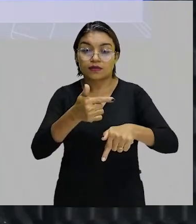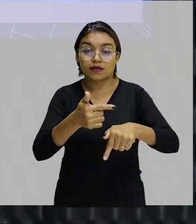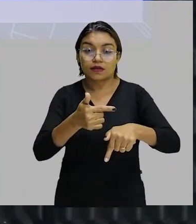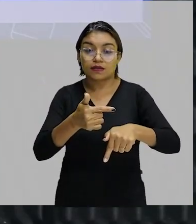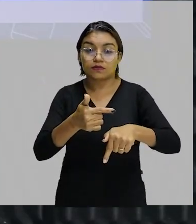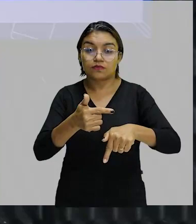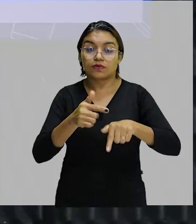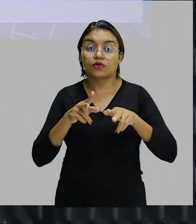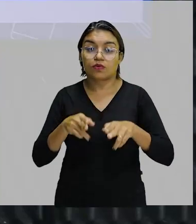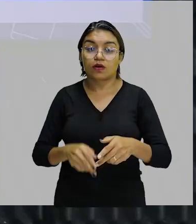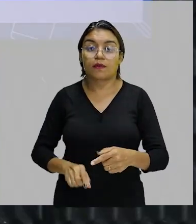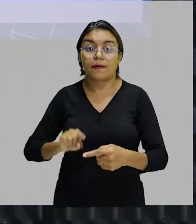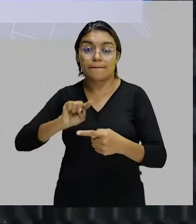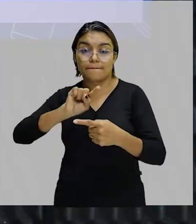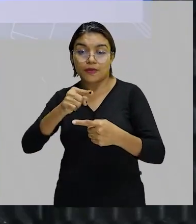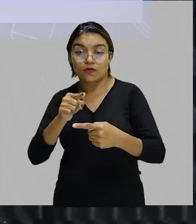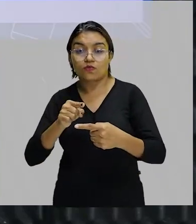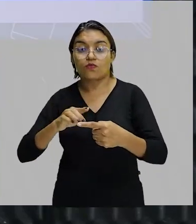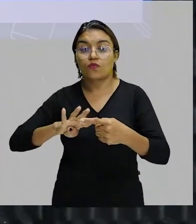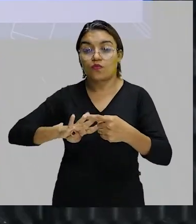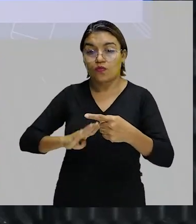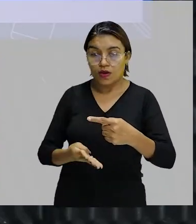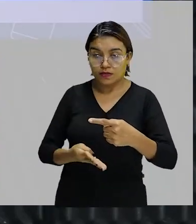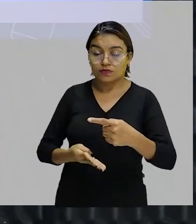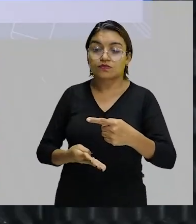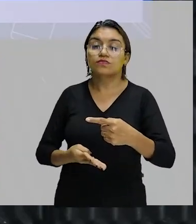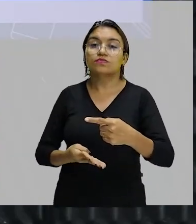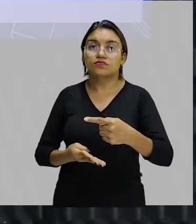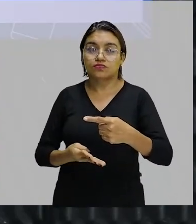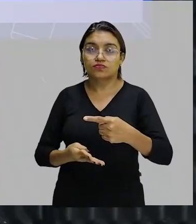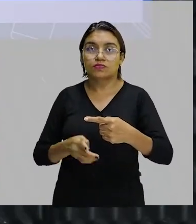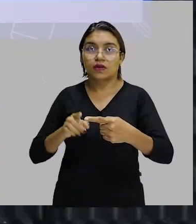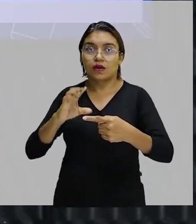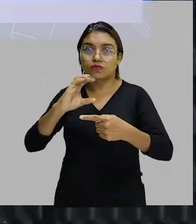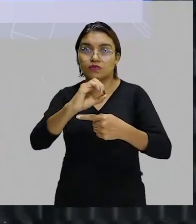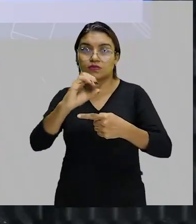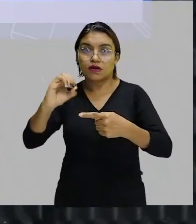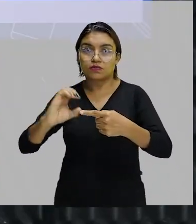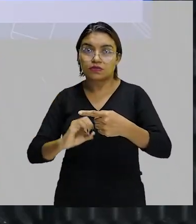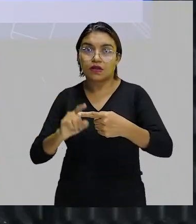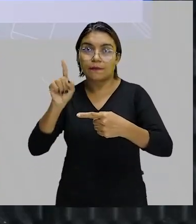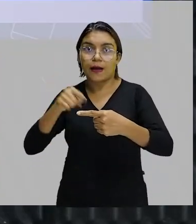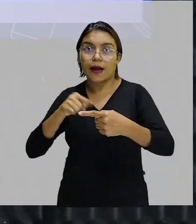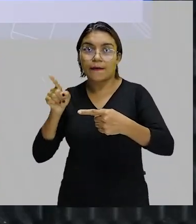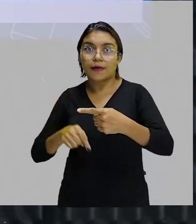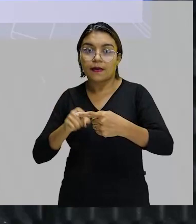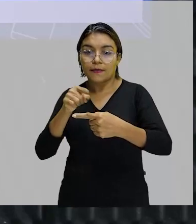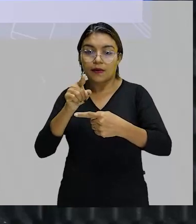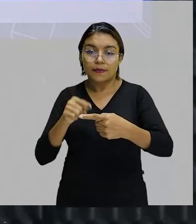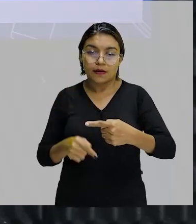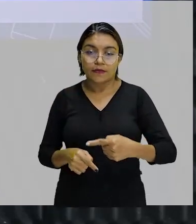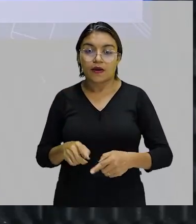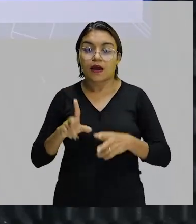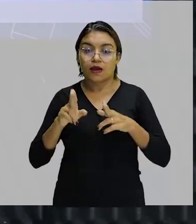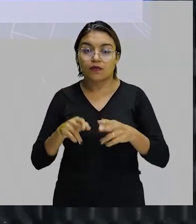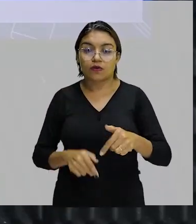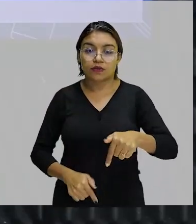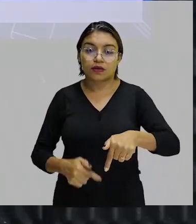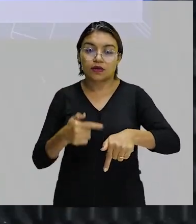eu já posso, né, eliminar os zeros de mesma quantidade e eu tenho Q ao quadrado igual a